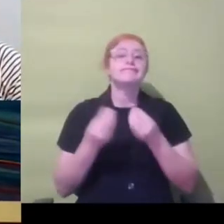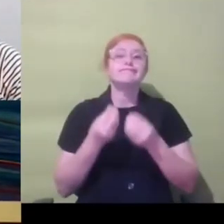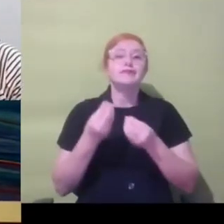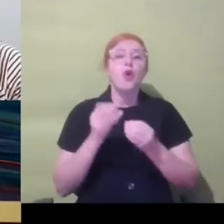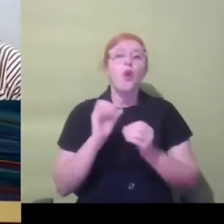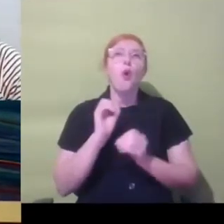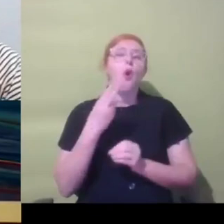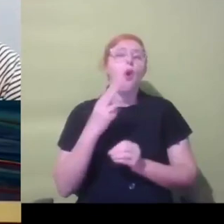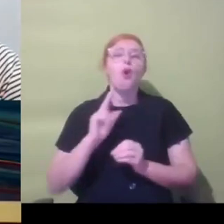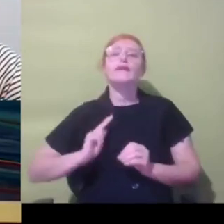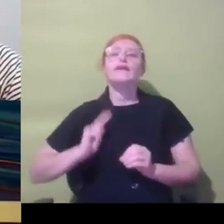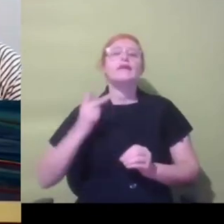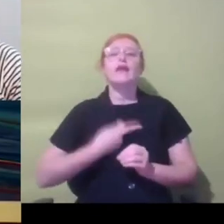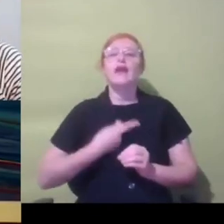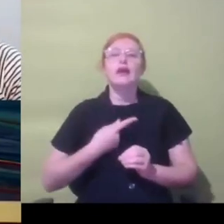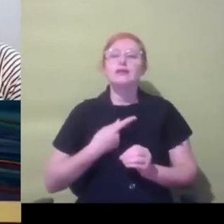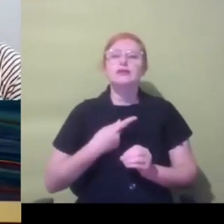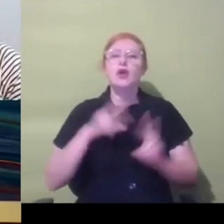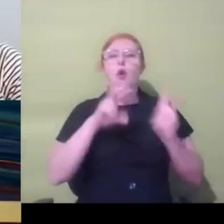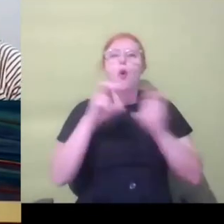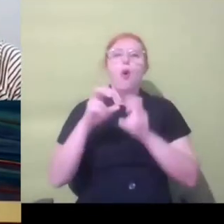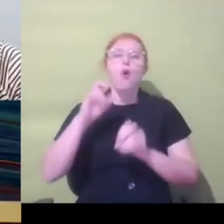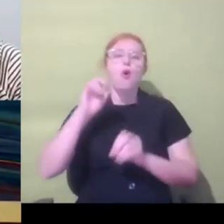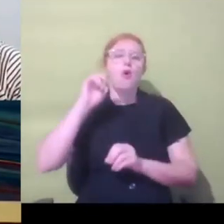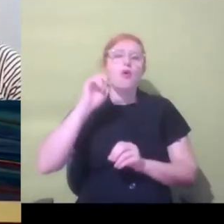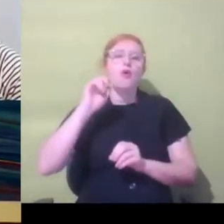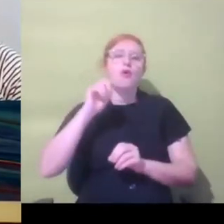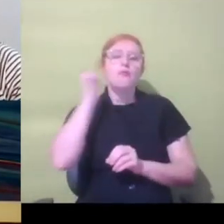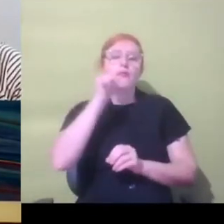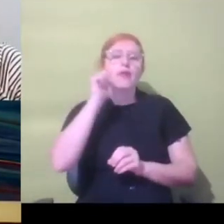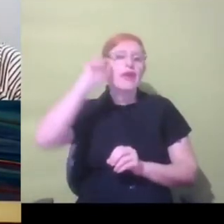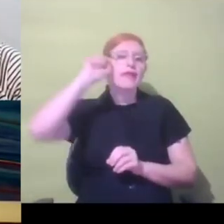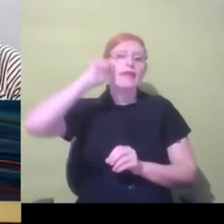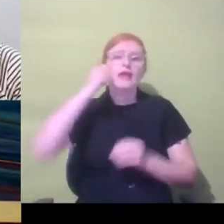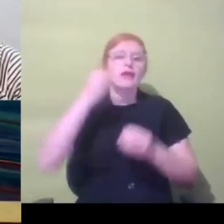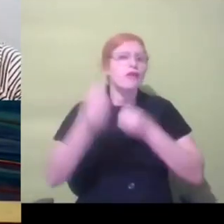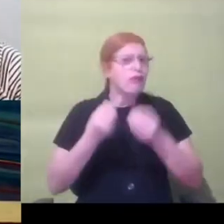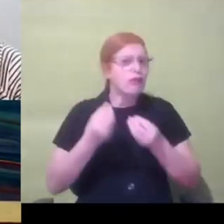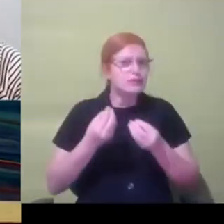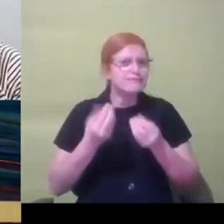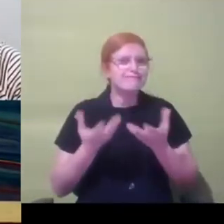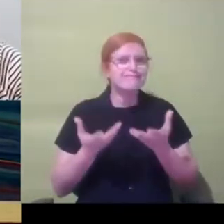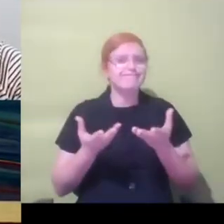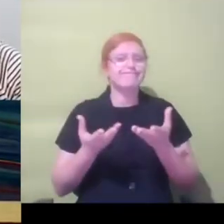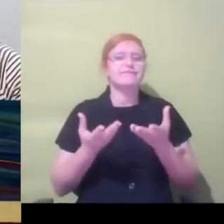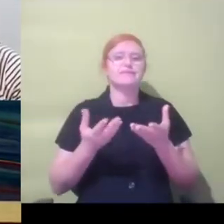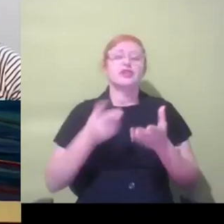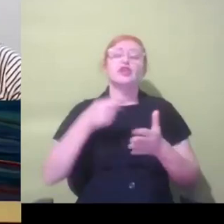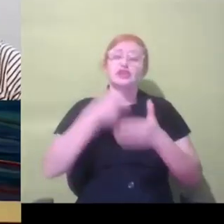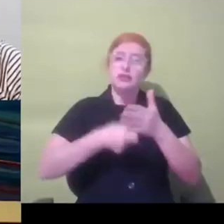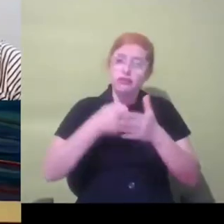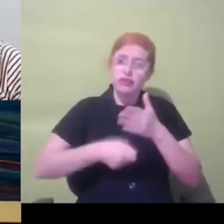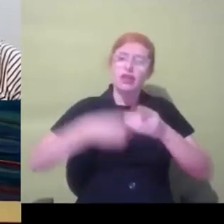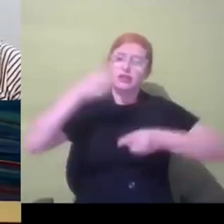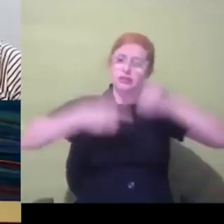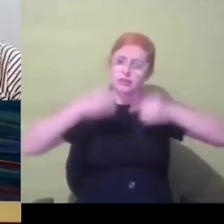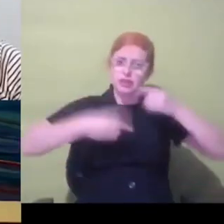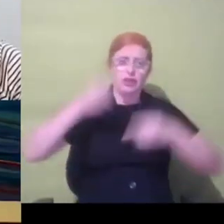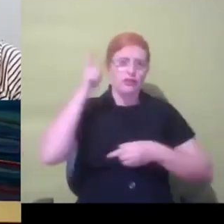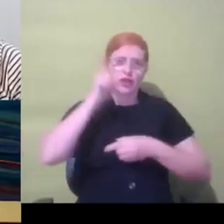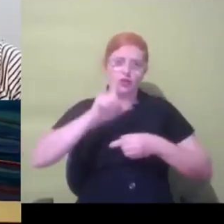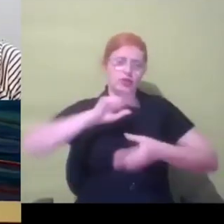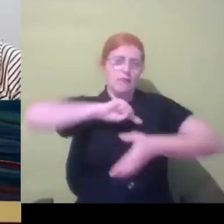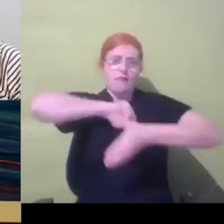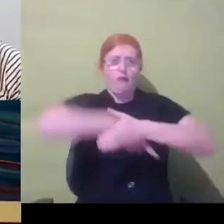pauta do transfeminismo, com a pauta das mulheres negras, né? Então, tudo isso a gente vai tentar debater. Claro que a gente não vai